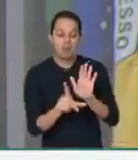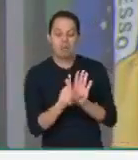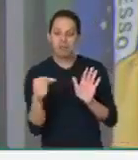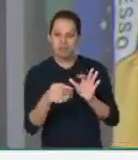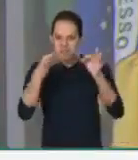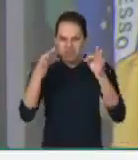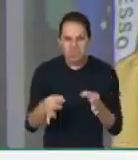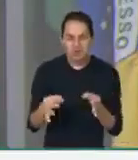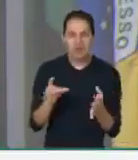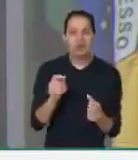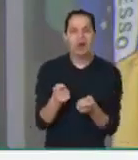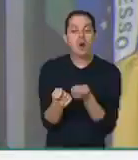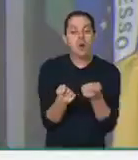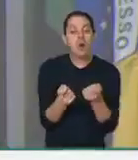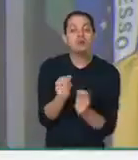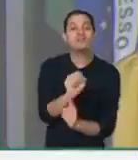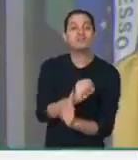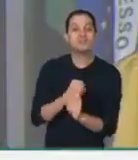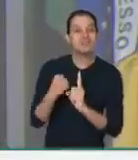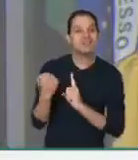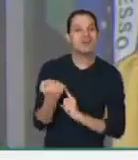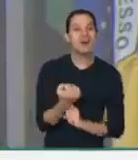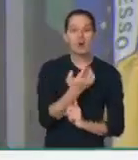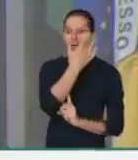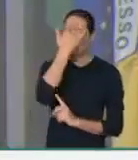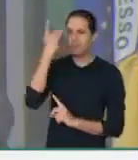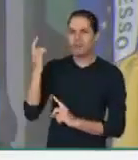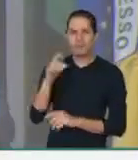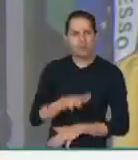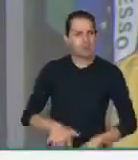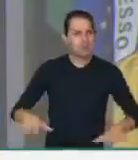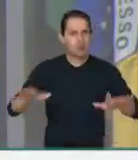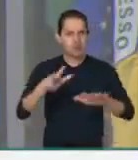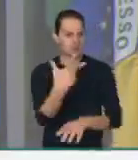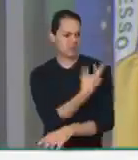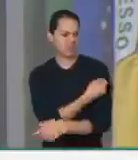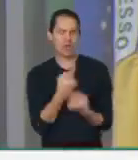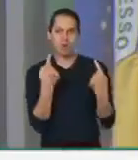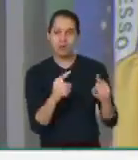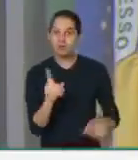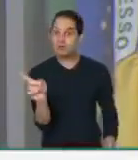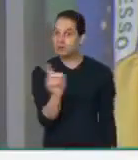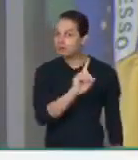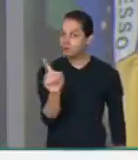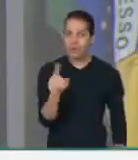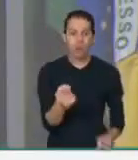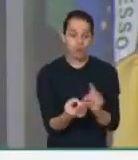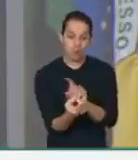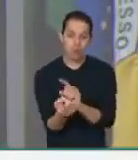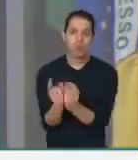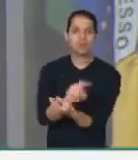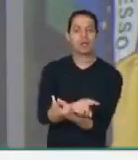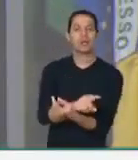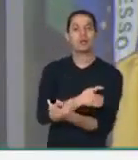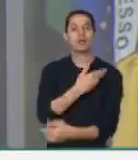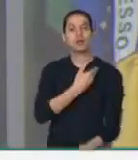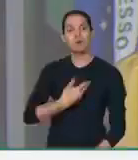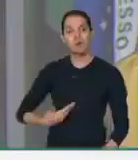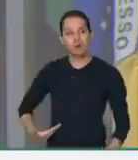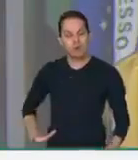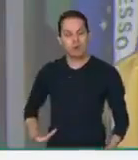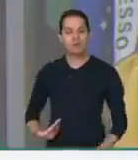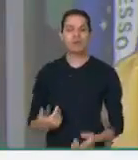de um projeto para controle social e não tem ninguém aqui contra a vacina não pelo contrário o governo